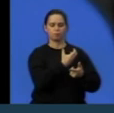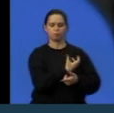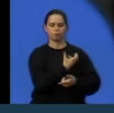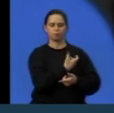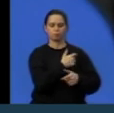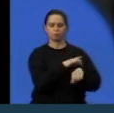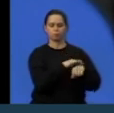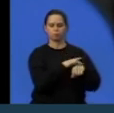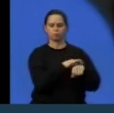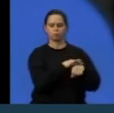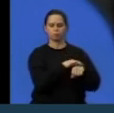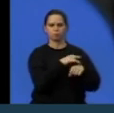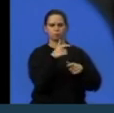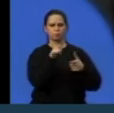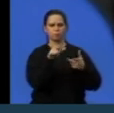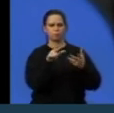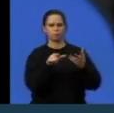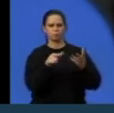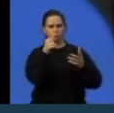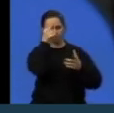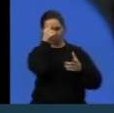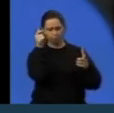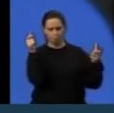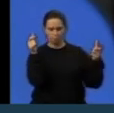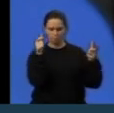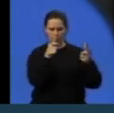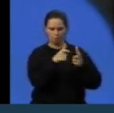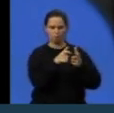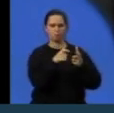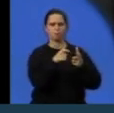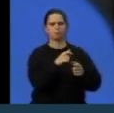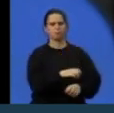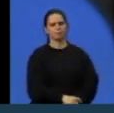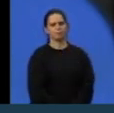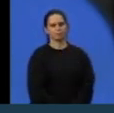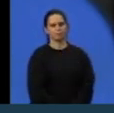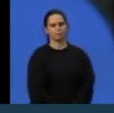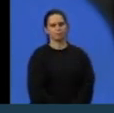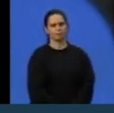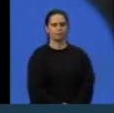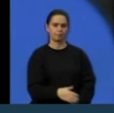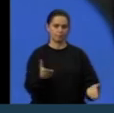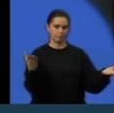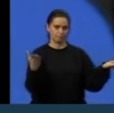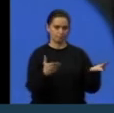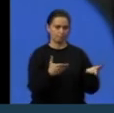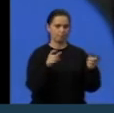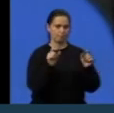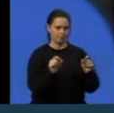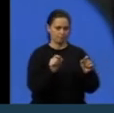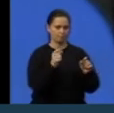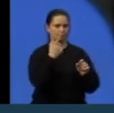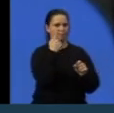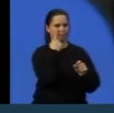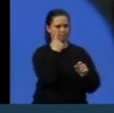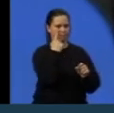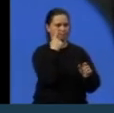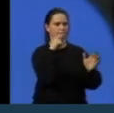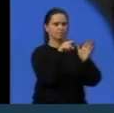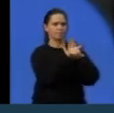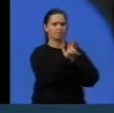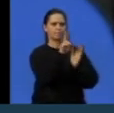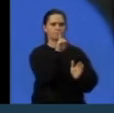da incidência de acidente vascular cerebral. Vamos então, prezado aluno, para a